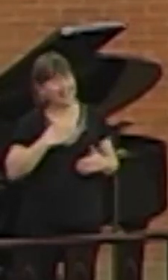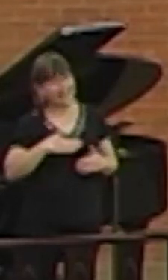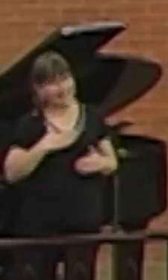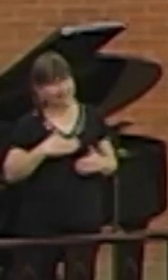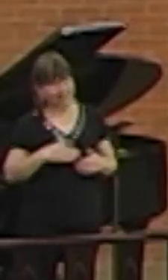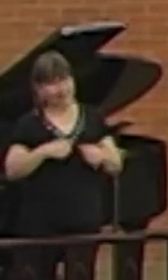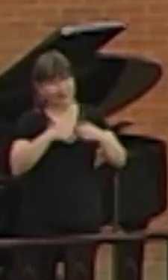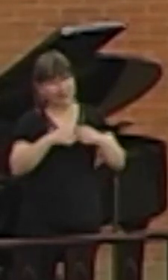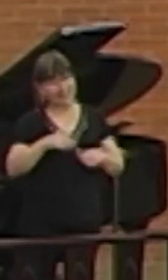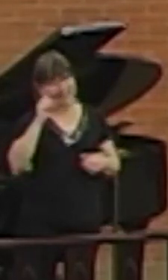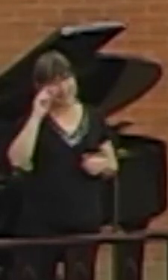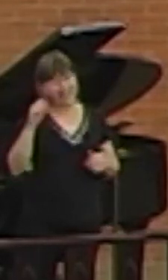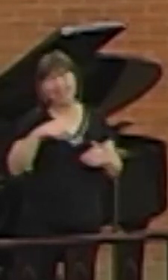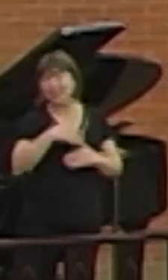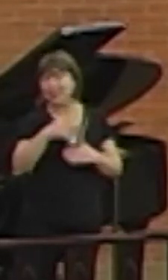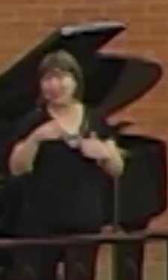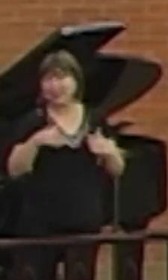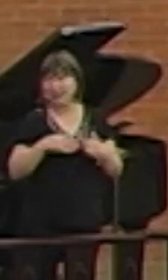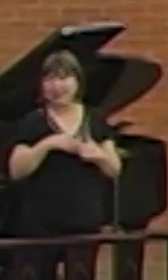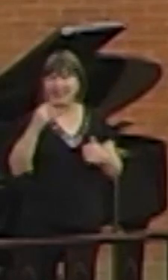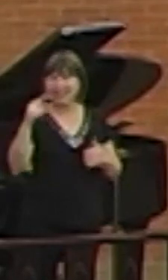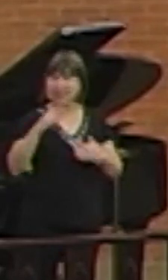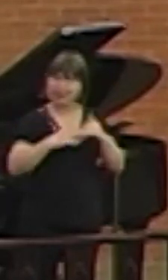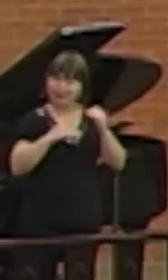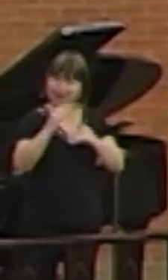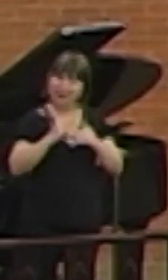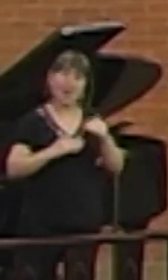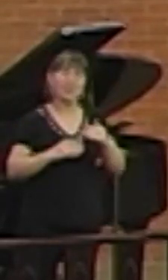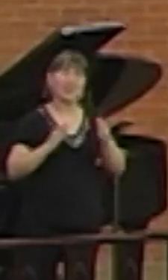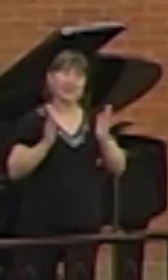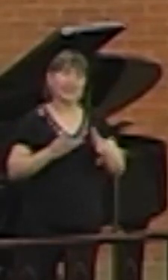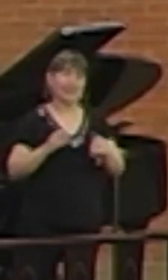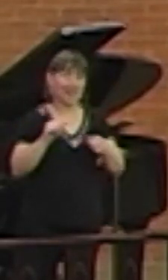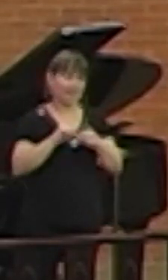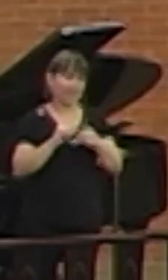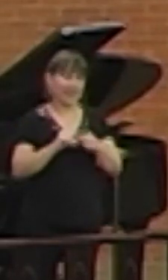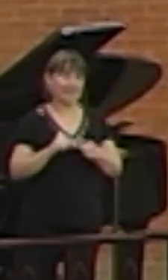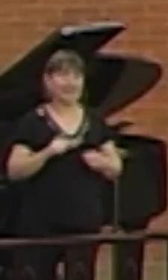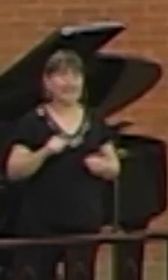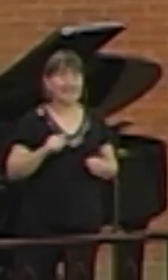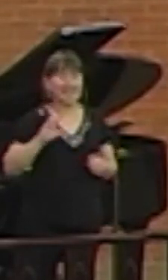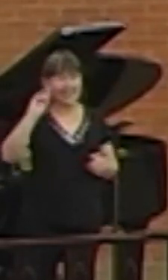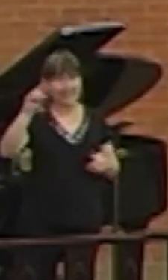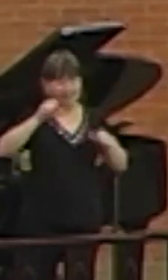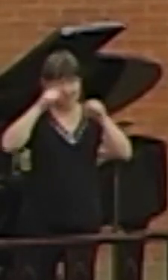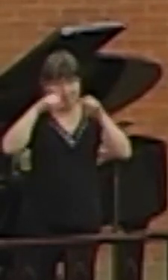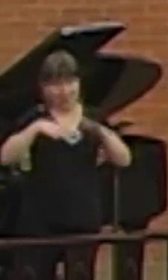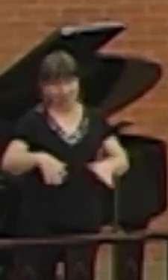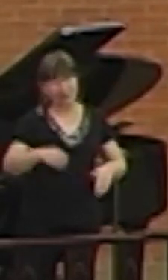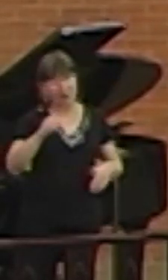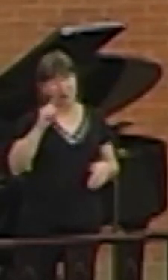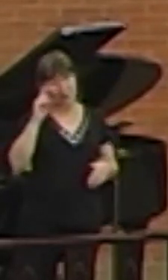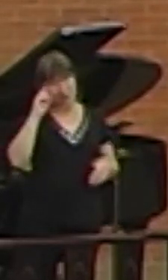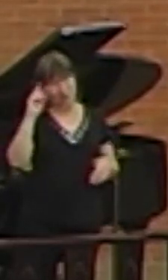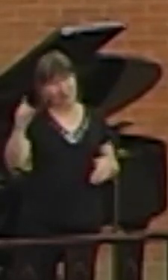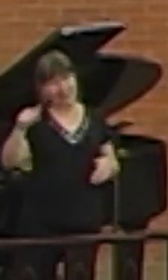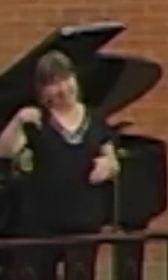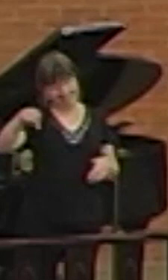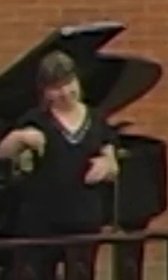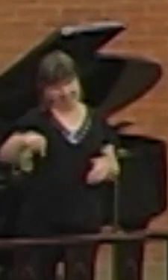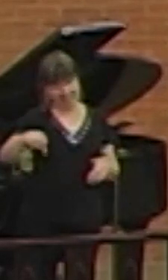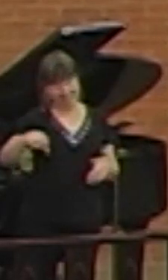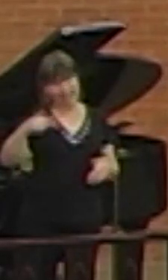de toda sua obra que tinha feito e abençoou Deus o dia sétimo e o